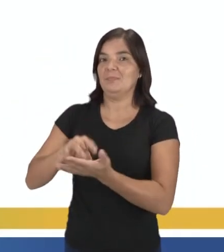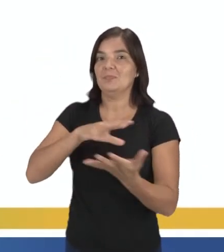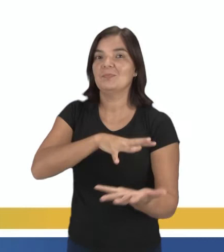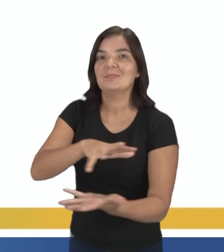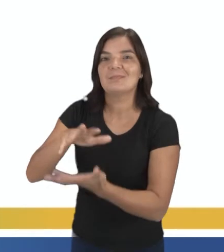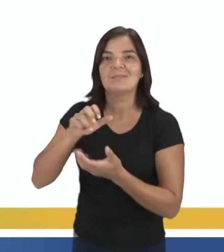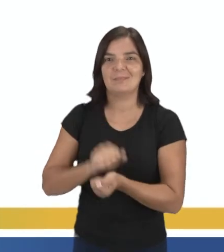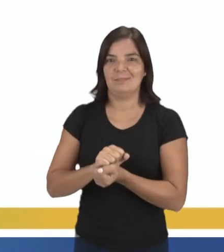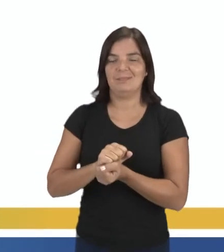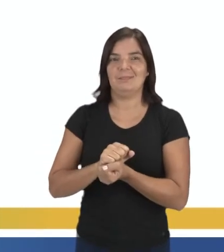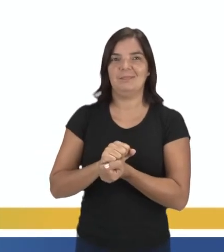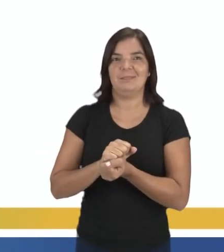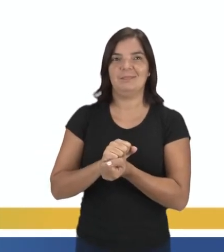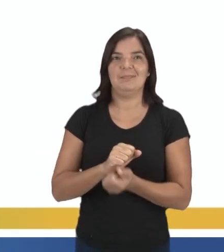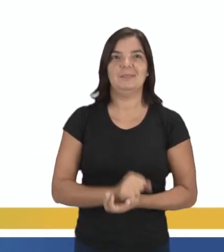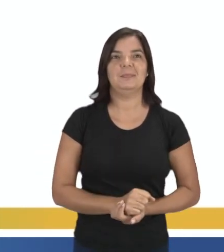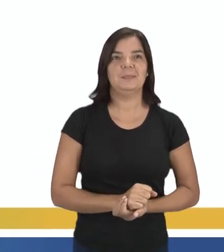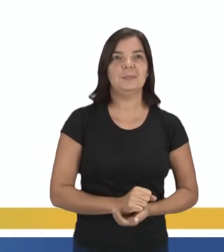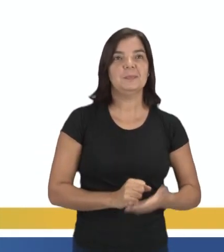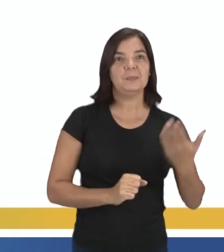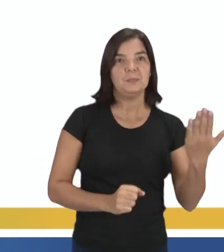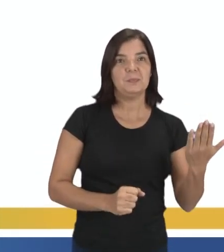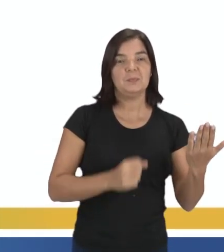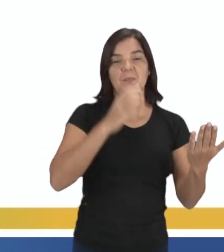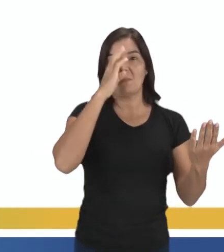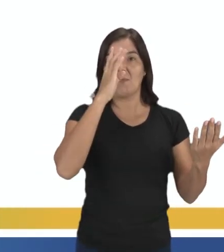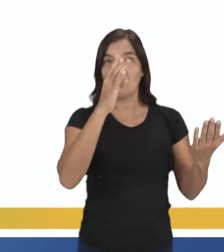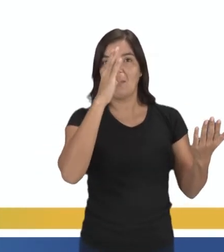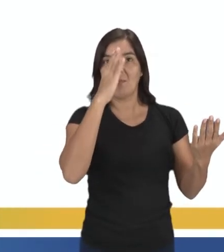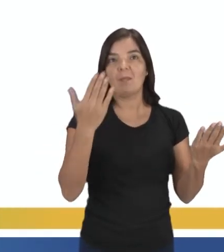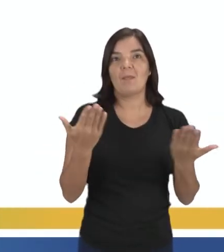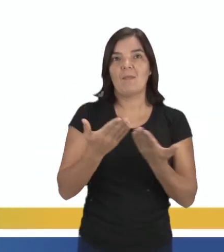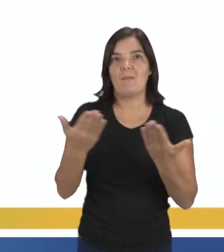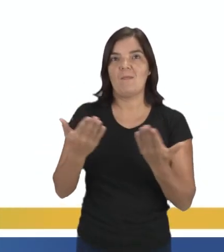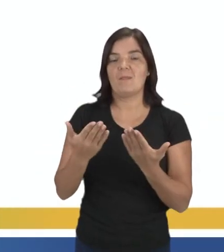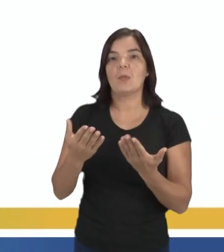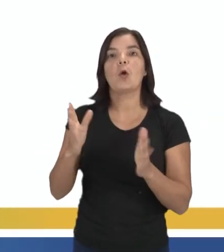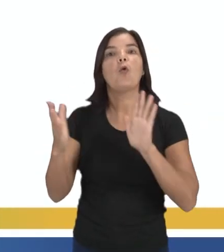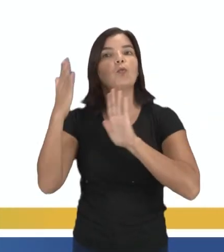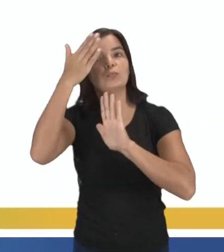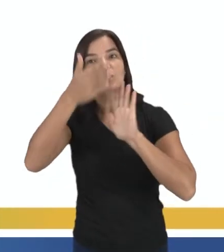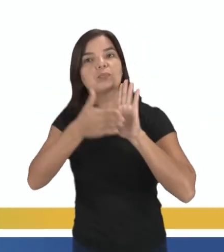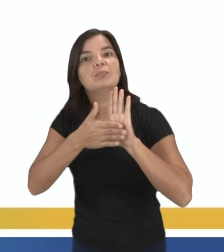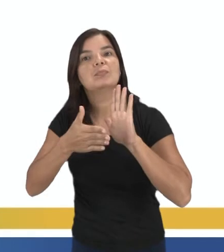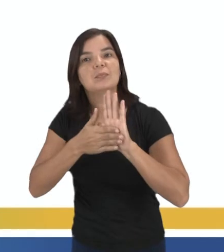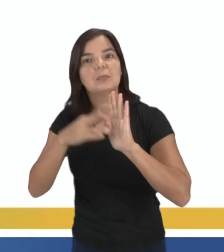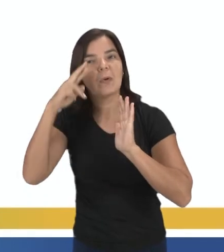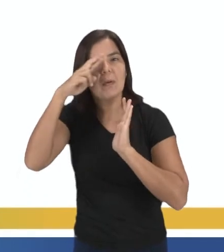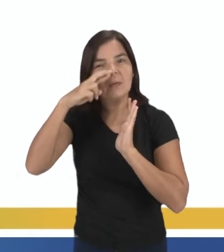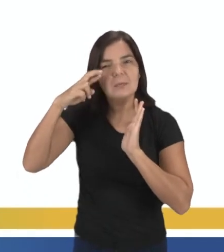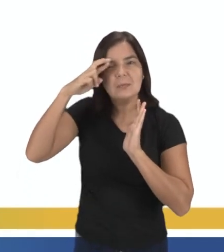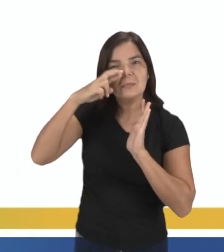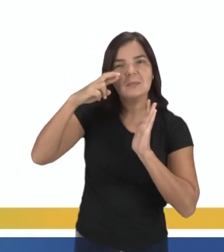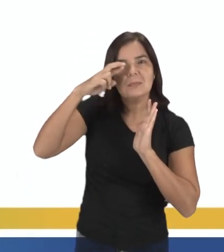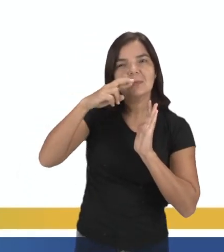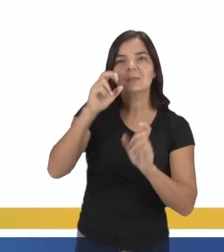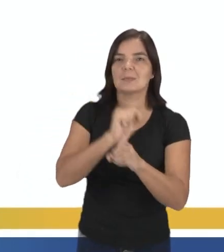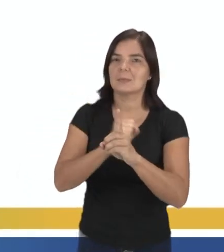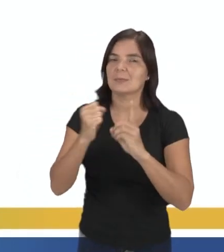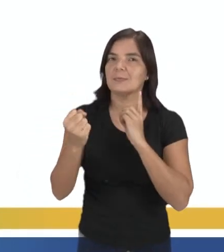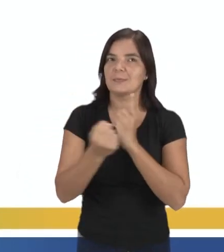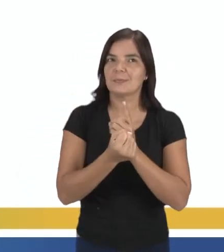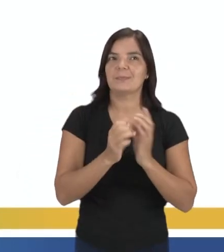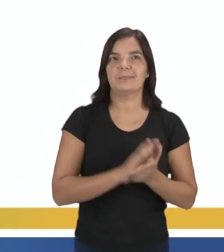verdade universal. A fantasia e agora os fatos que devem ser observados da